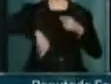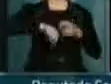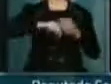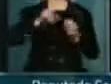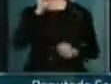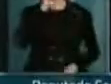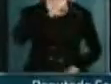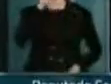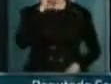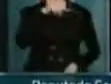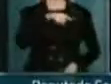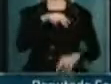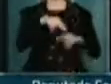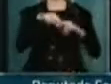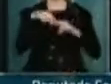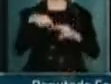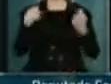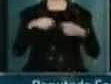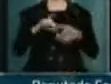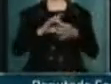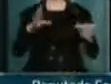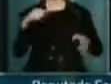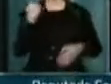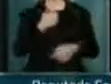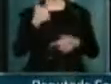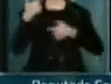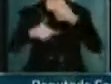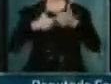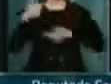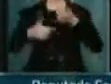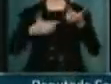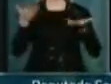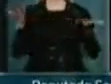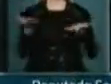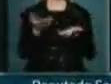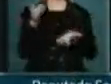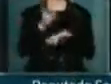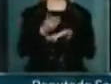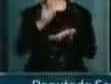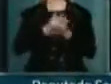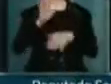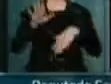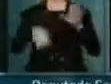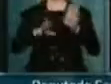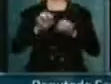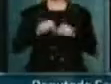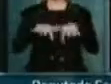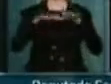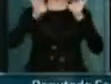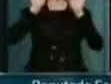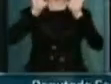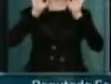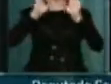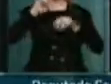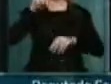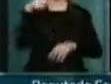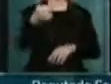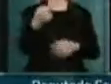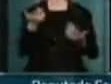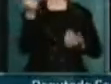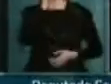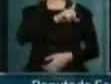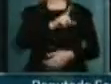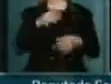libere a pauta para que a gente ainda hoje numa sessão extraordinária tenho certeza com